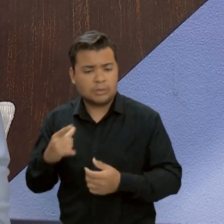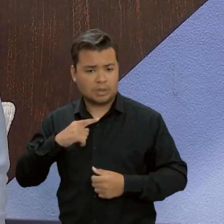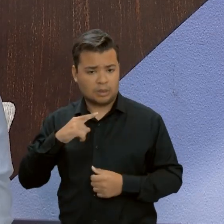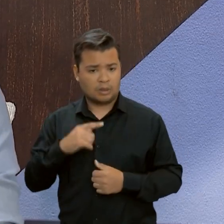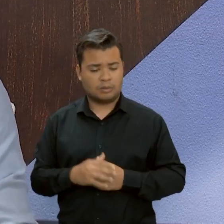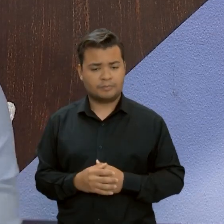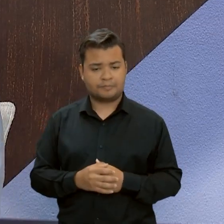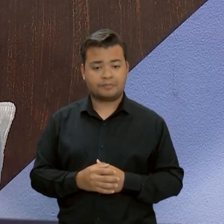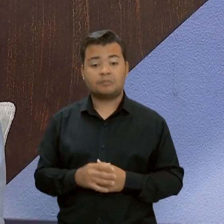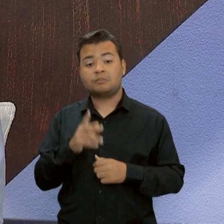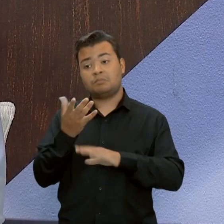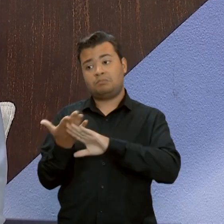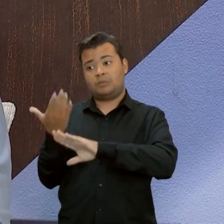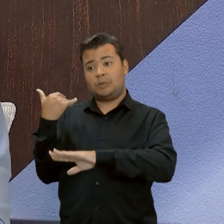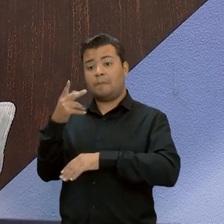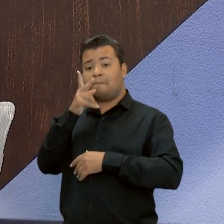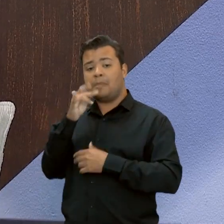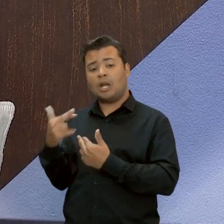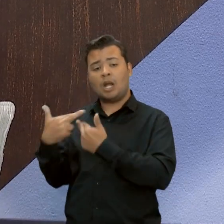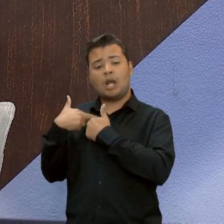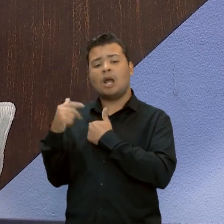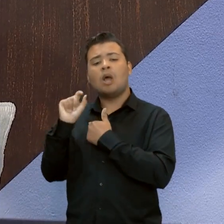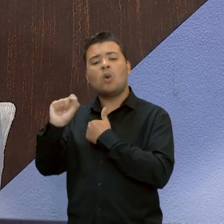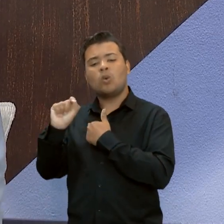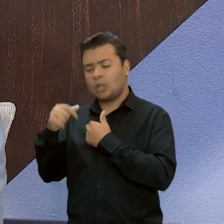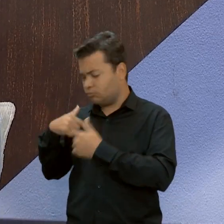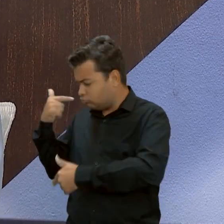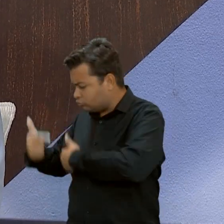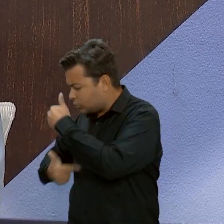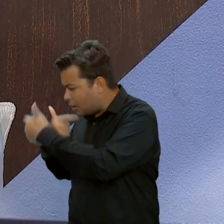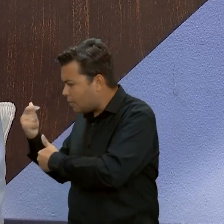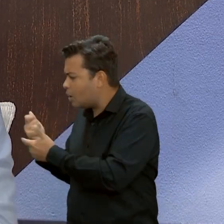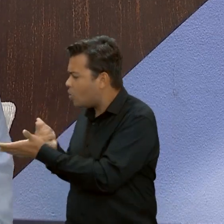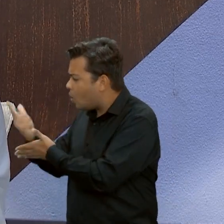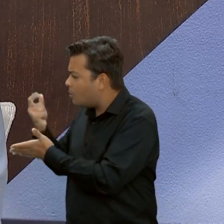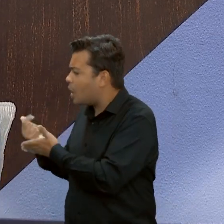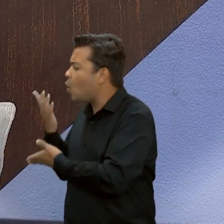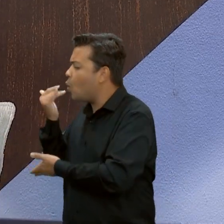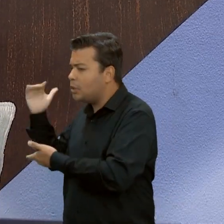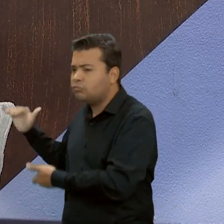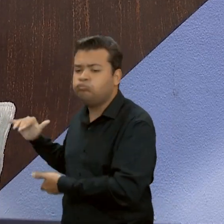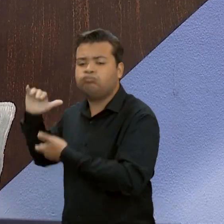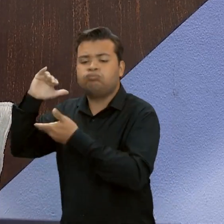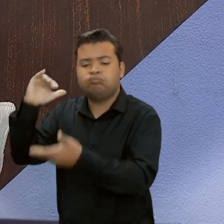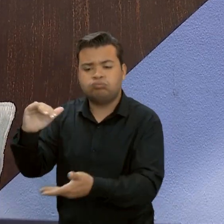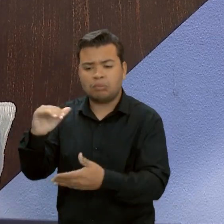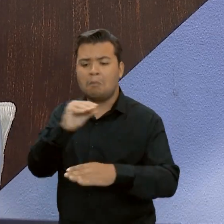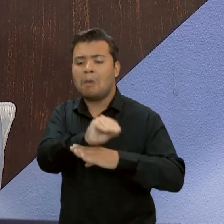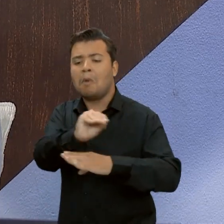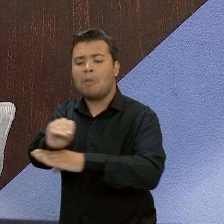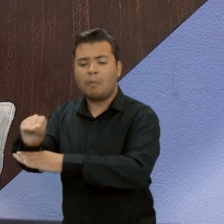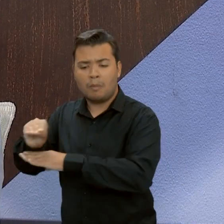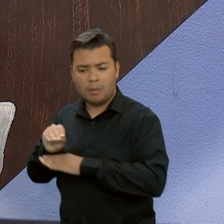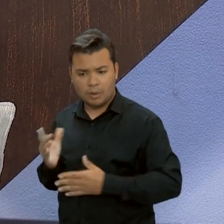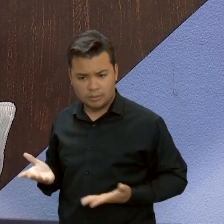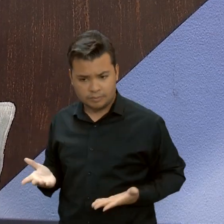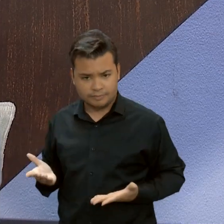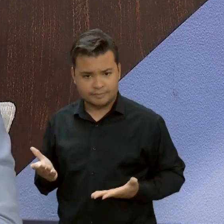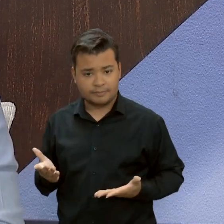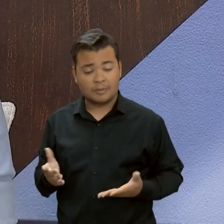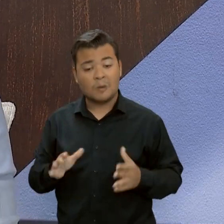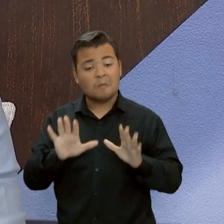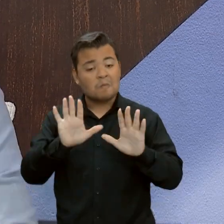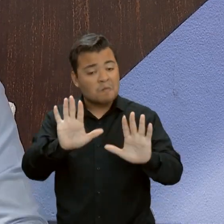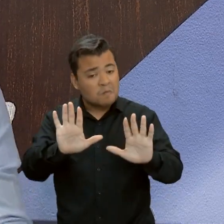né? Falar, o meu papel aqui é colocar comida dentro de casa e enfim, você está mais satisfeito que isso. E na verdade isso eu acho assim,